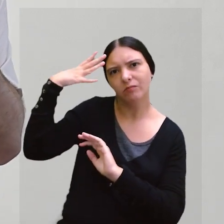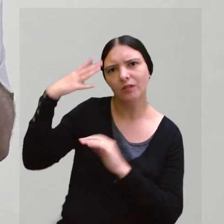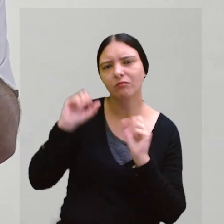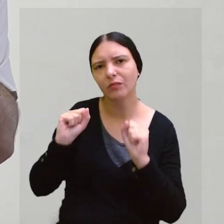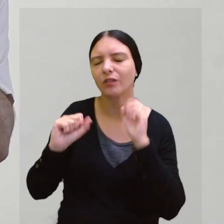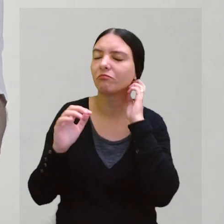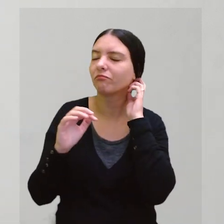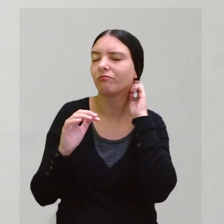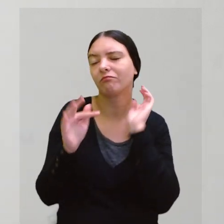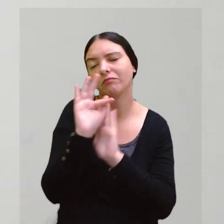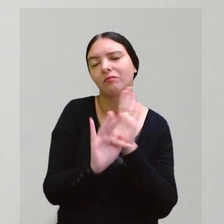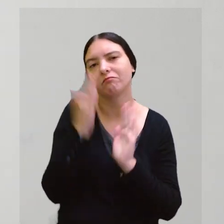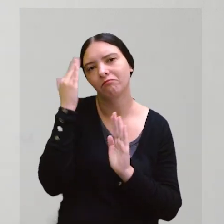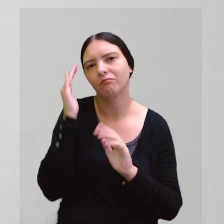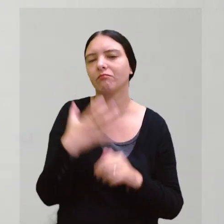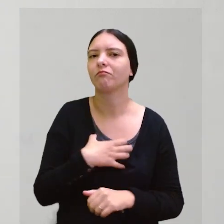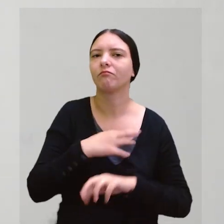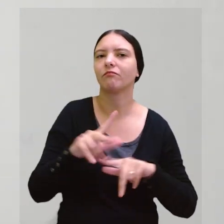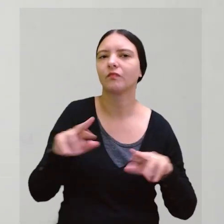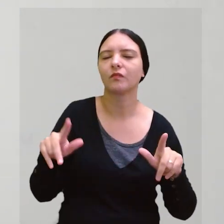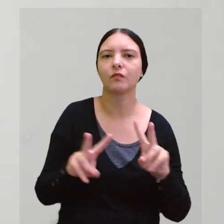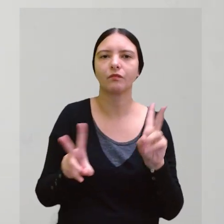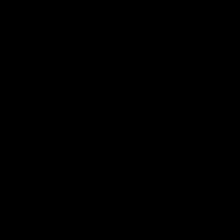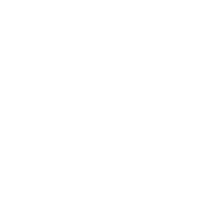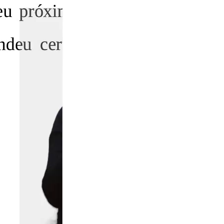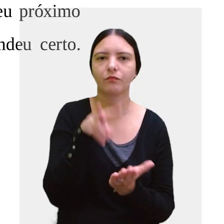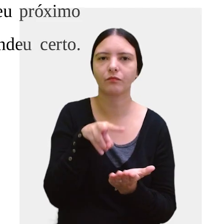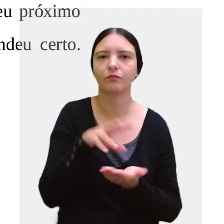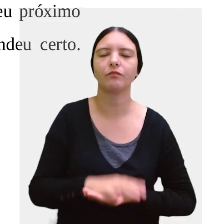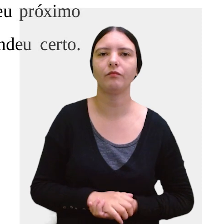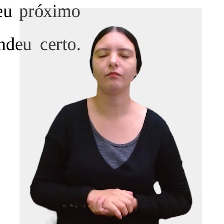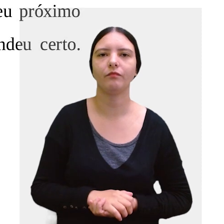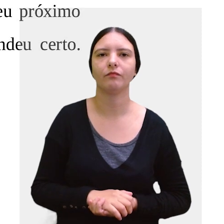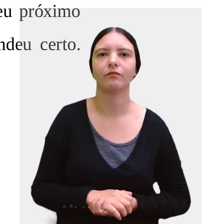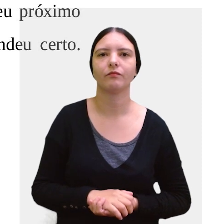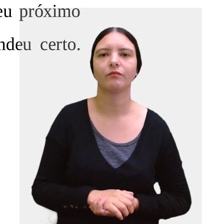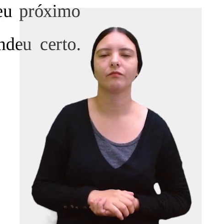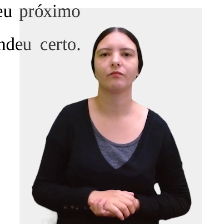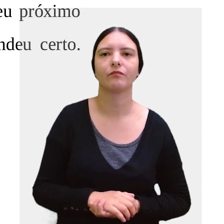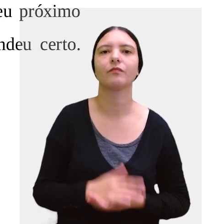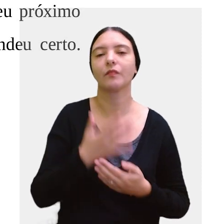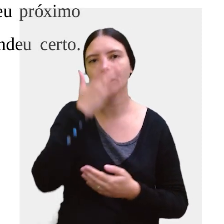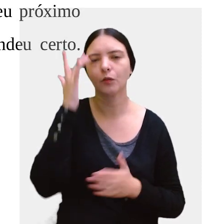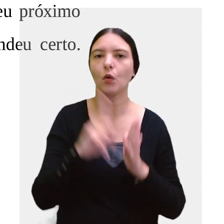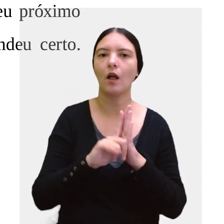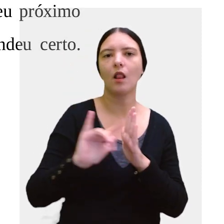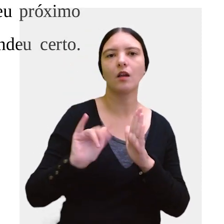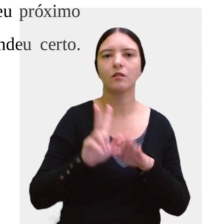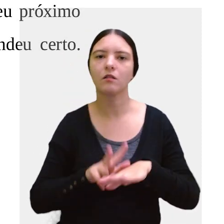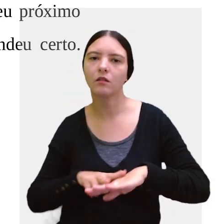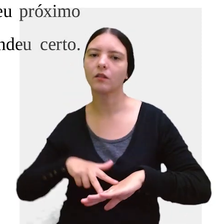possíveis diante desses textos, né? Mas vamos ler só um trechinho dele. Então, um especialista em leis se